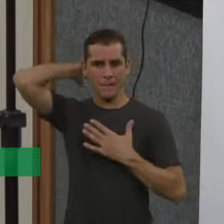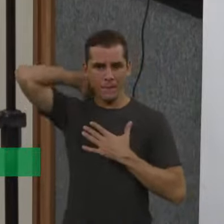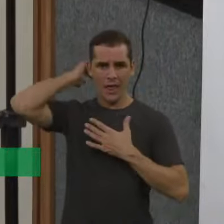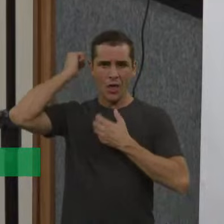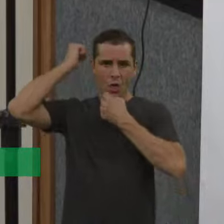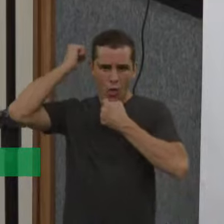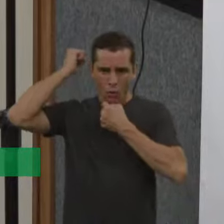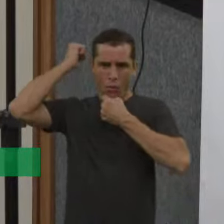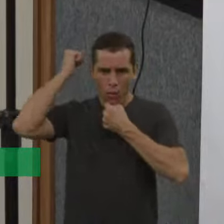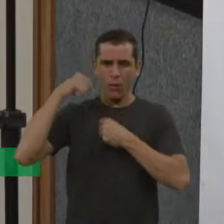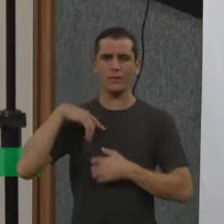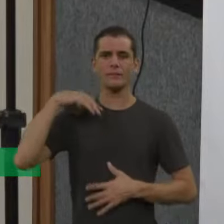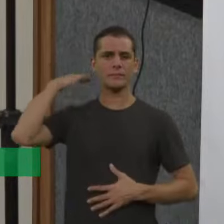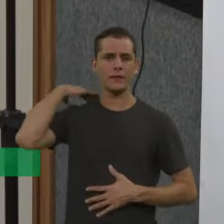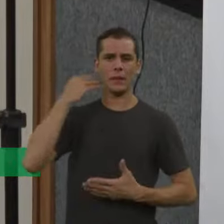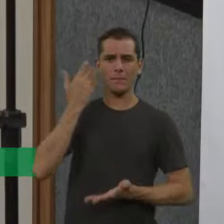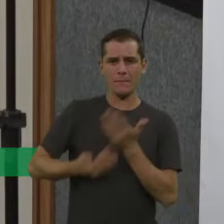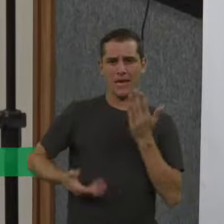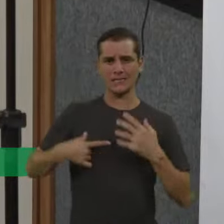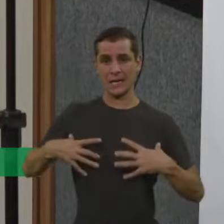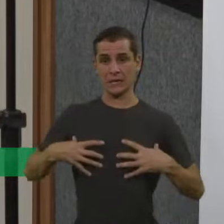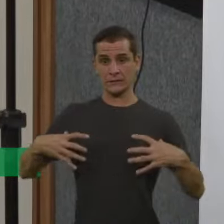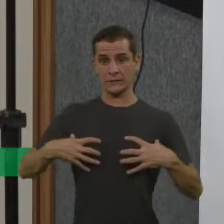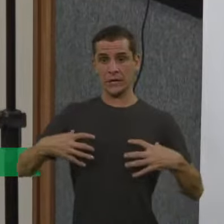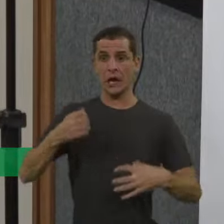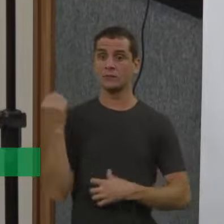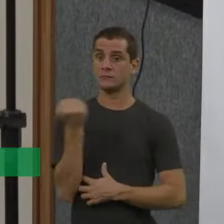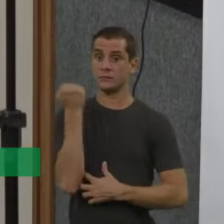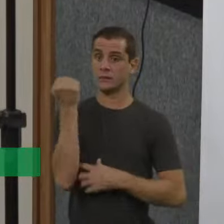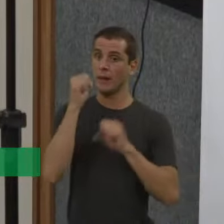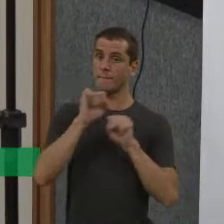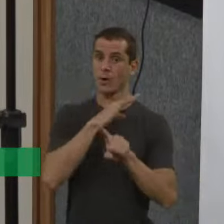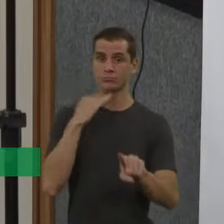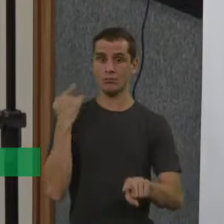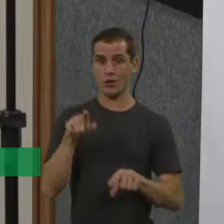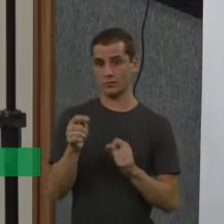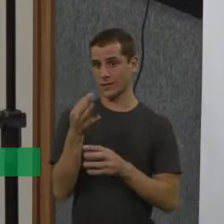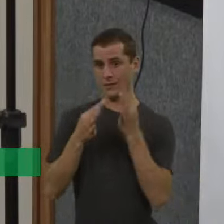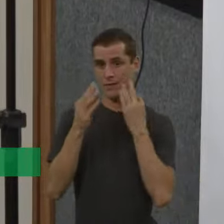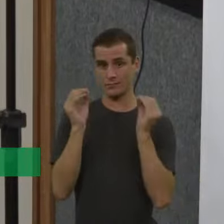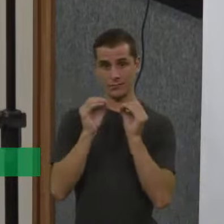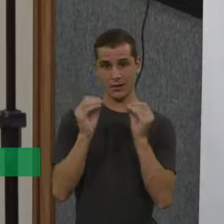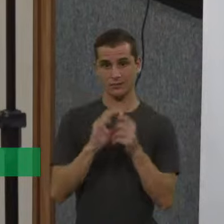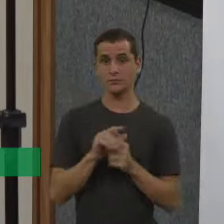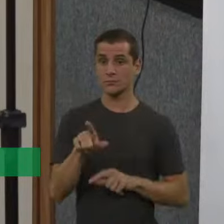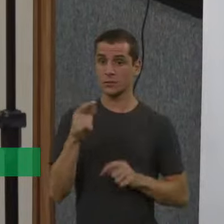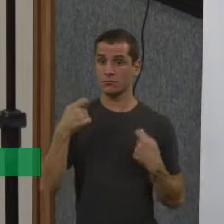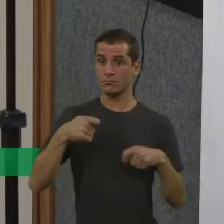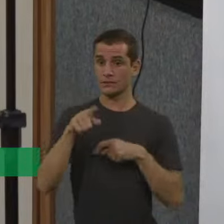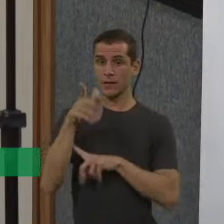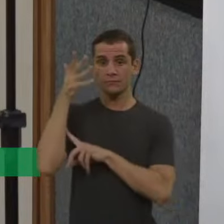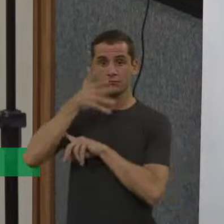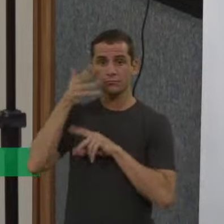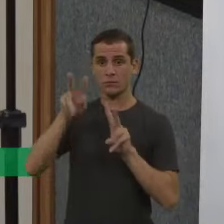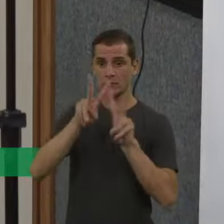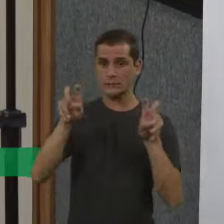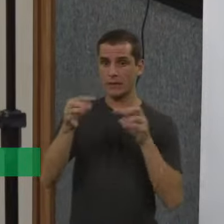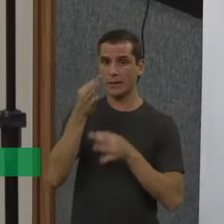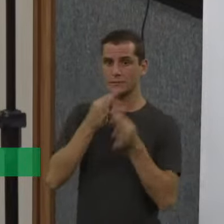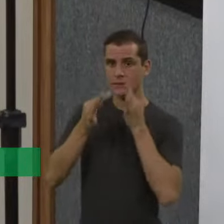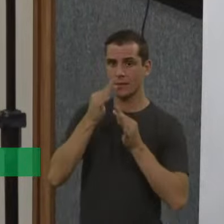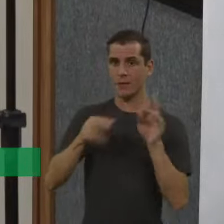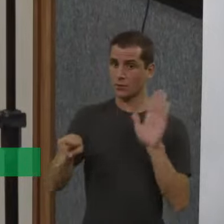quadros graves pulmonares e que podem, sim, levar a óbito sem tratamento. E a minha fala é sobre o tratamento de fibrose